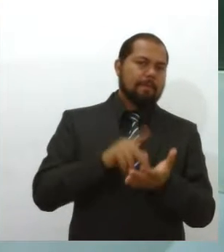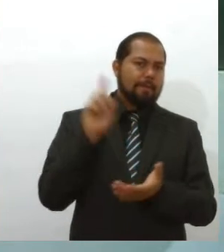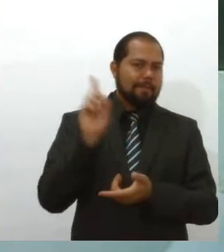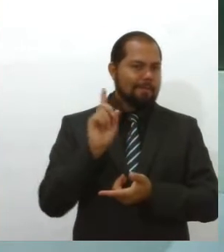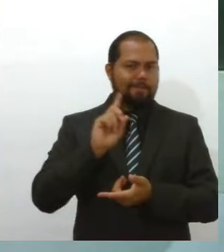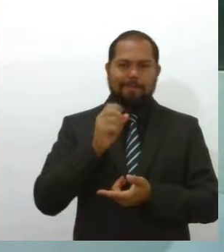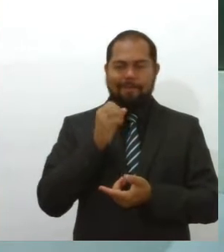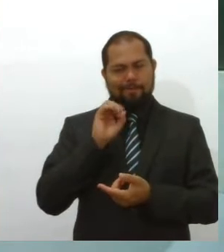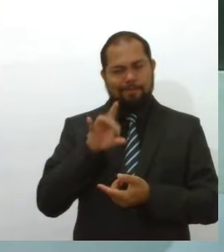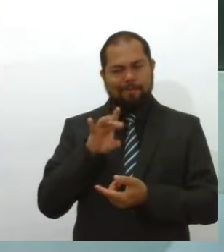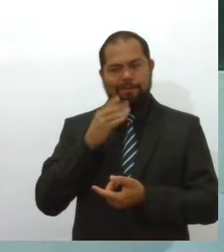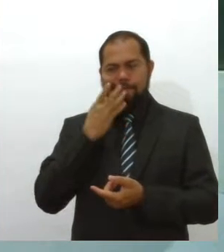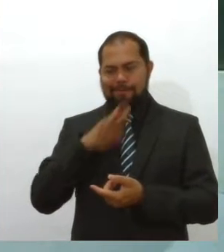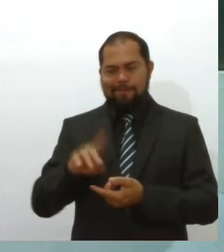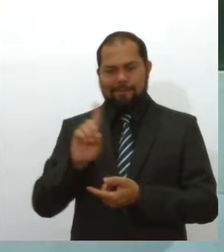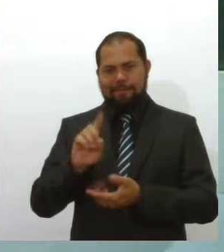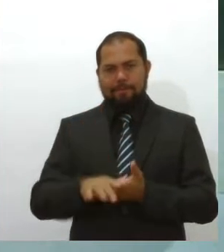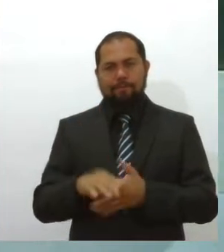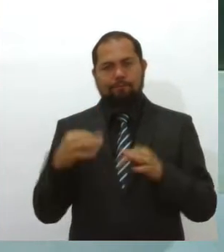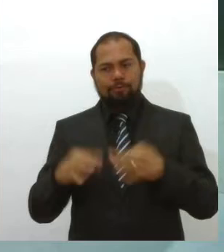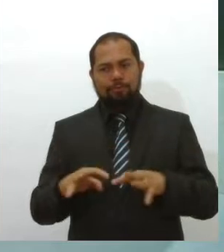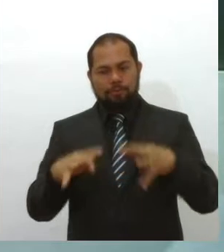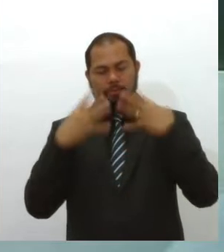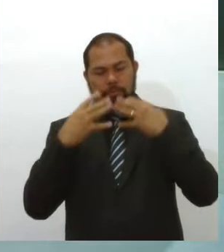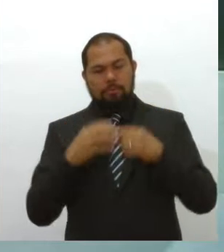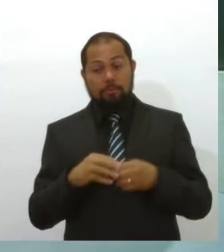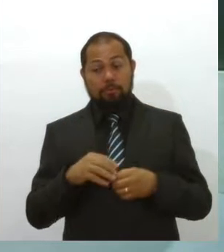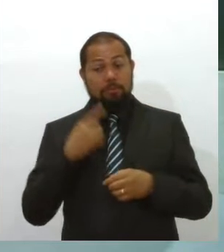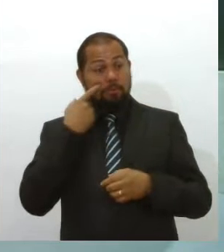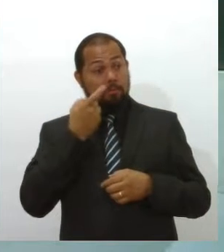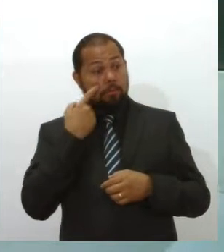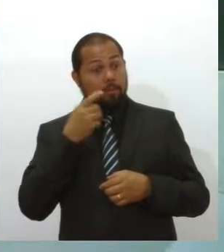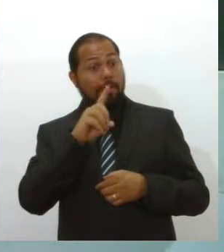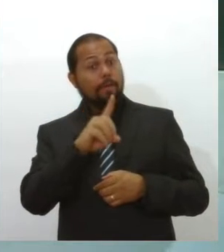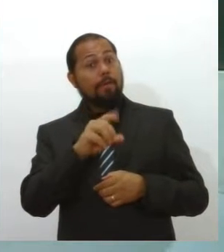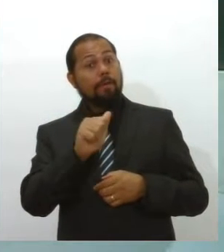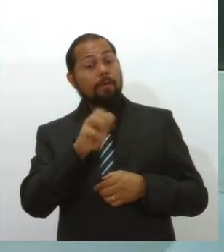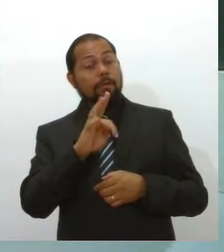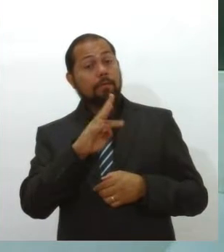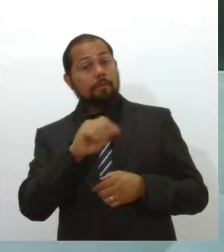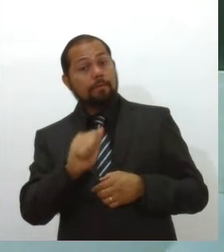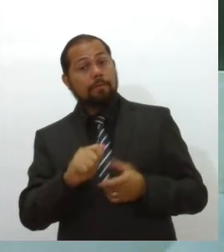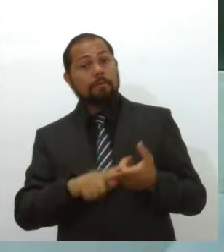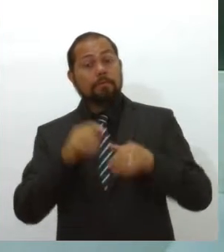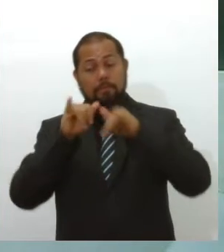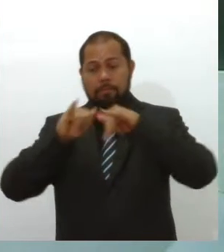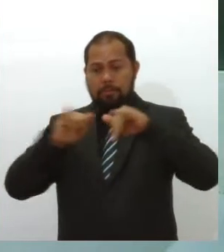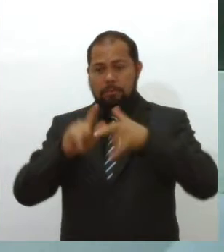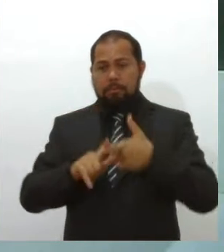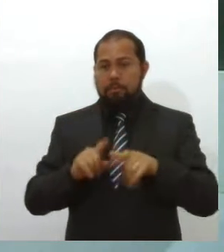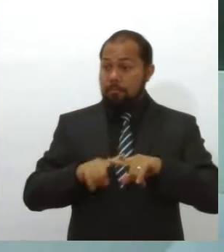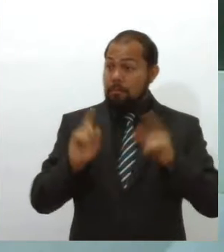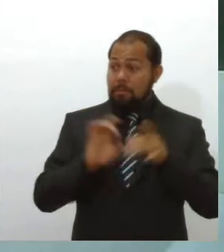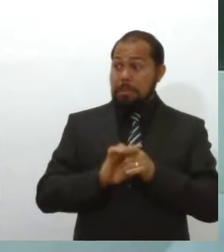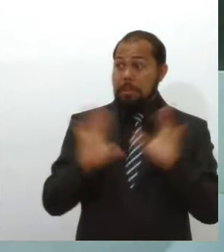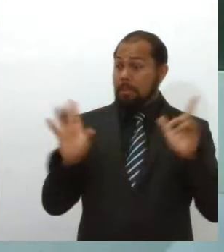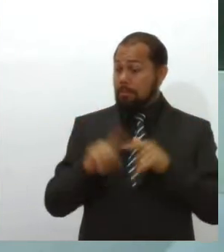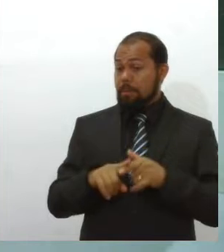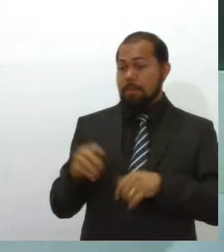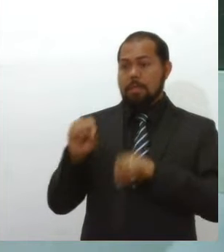criança, a gente tem que se atentar para as datas, para as campanhas, mas independentemente de campanha, basta levar,